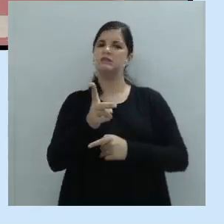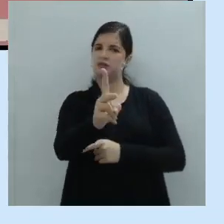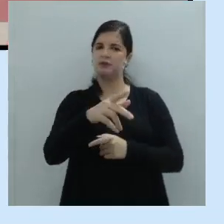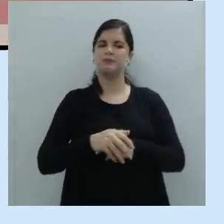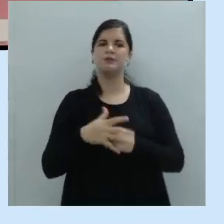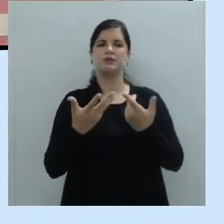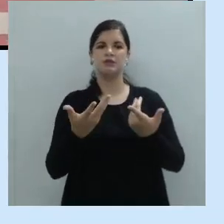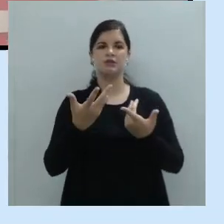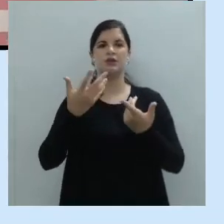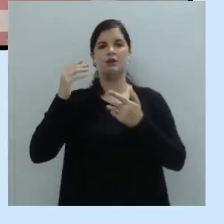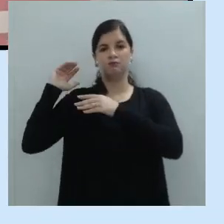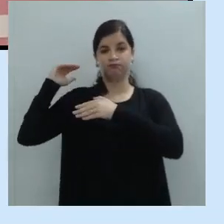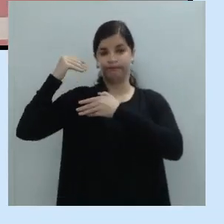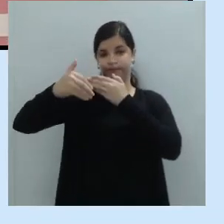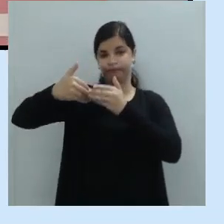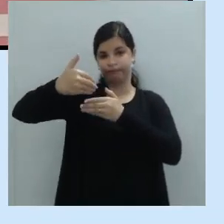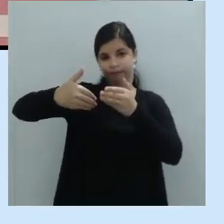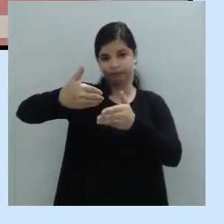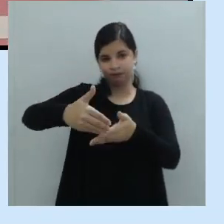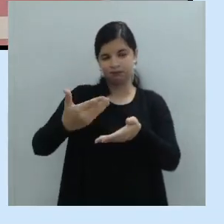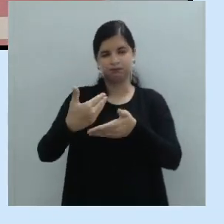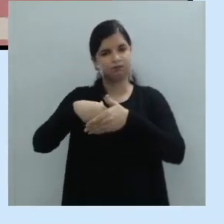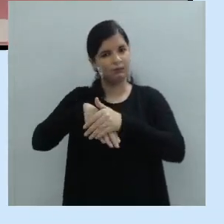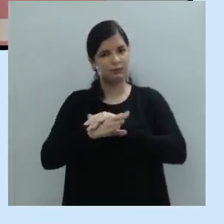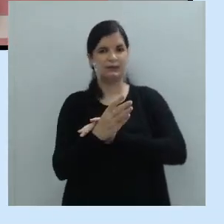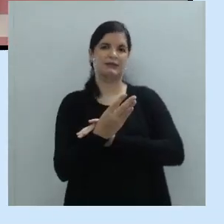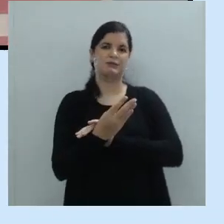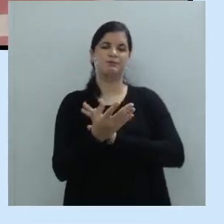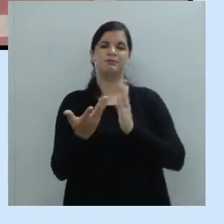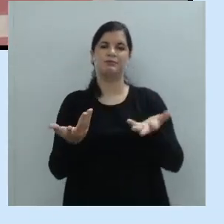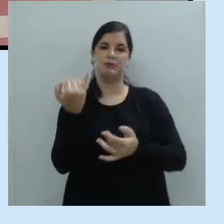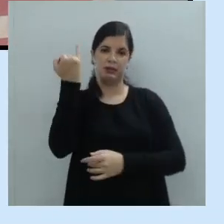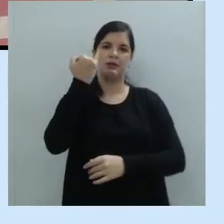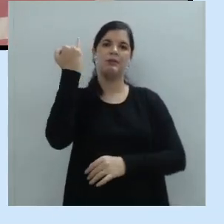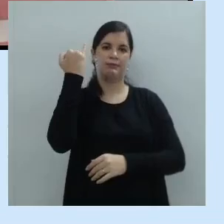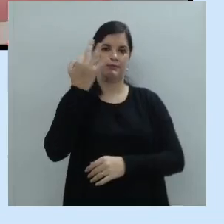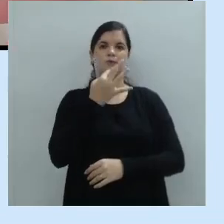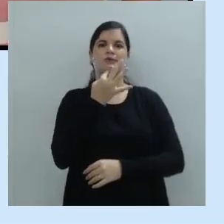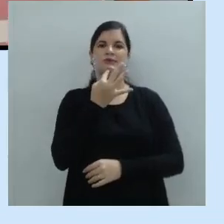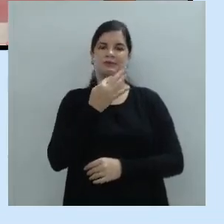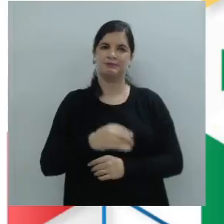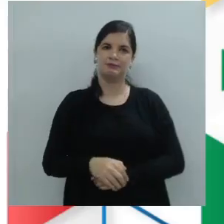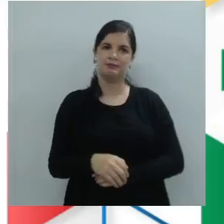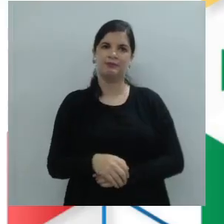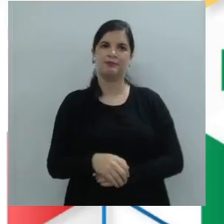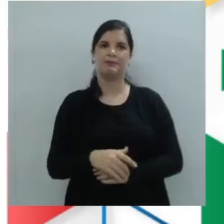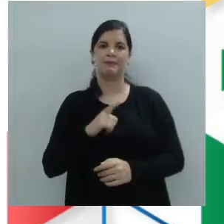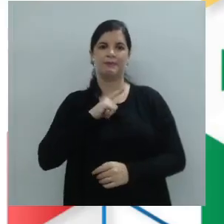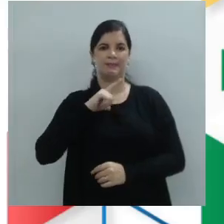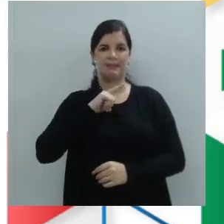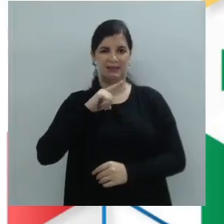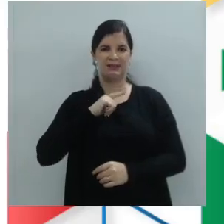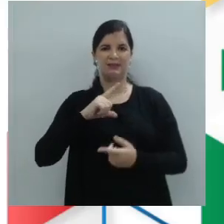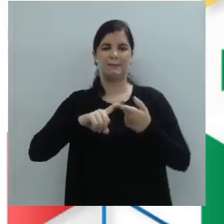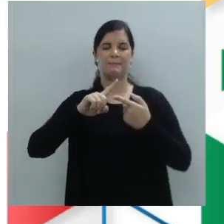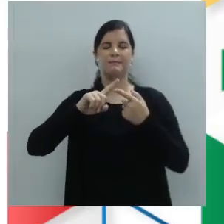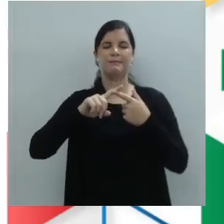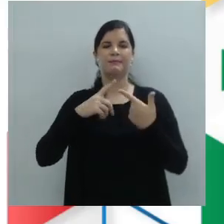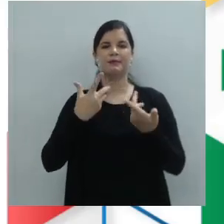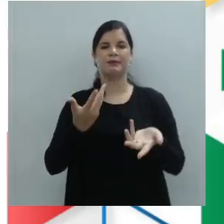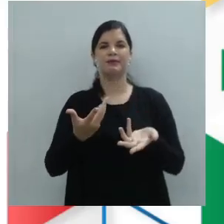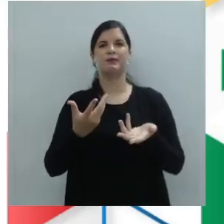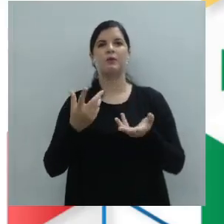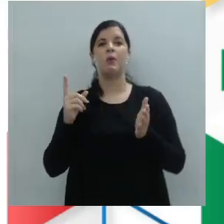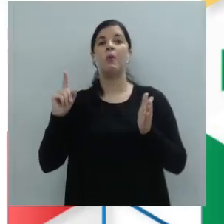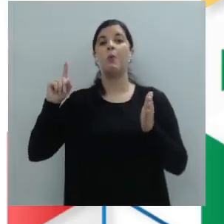que herdeiros de antigas tradições. É importante conhecer. E aqui tenho ainda ele